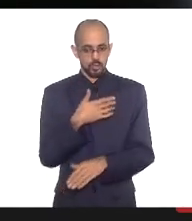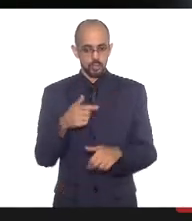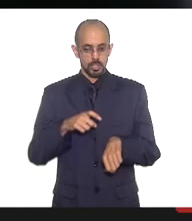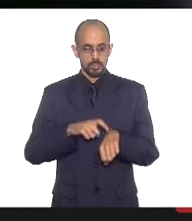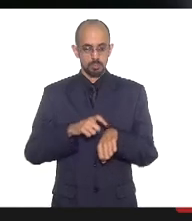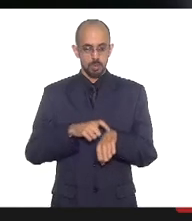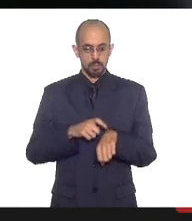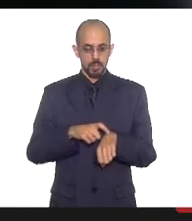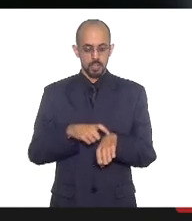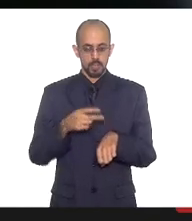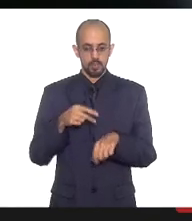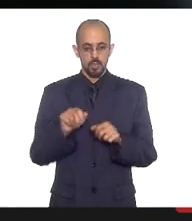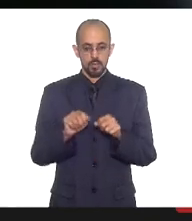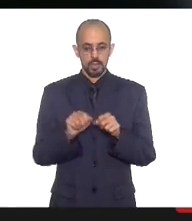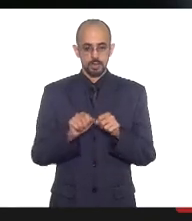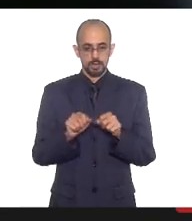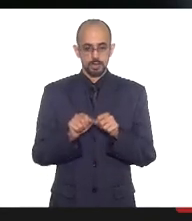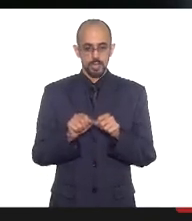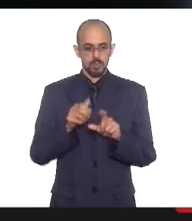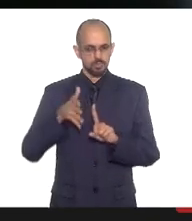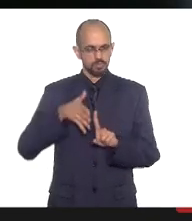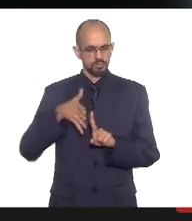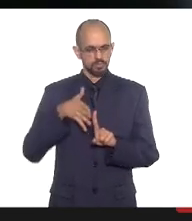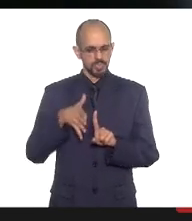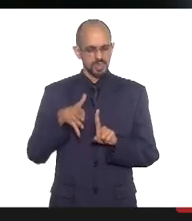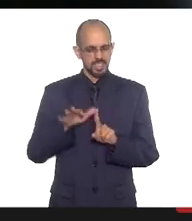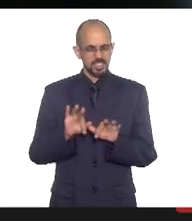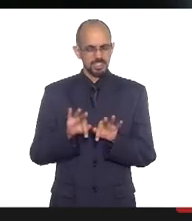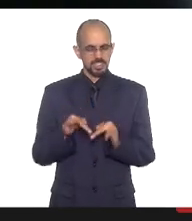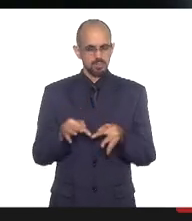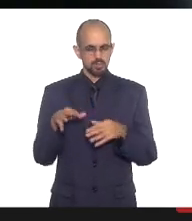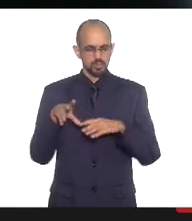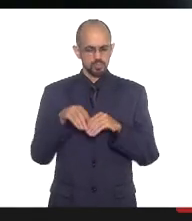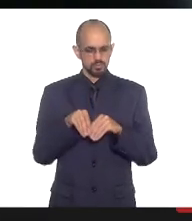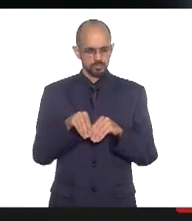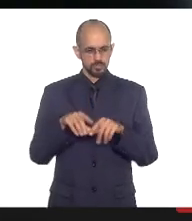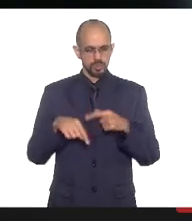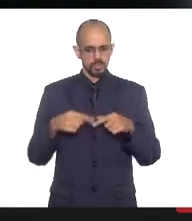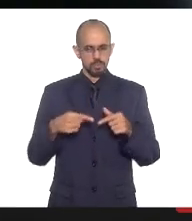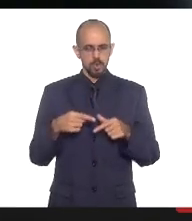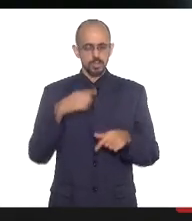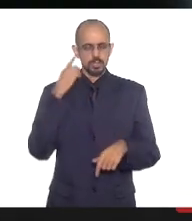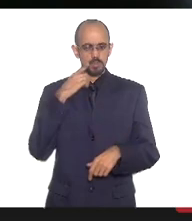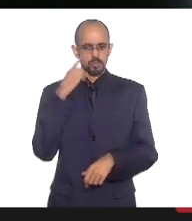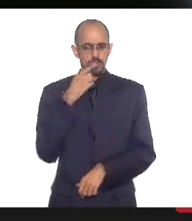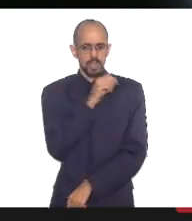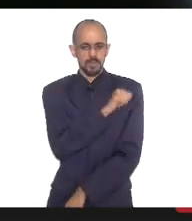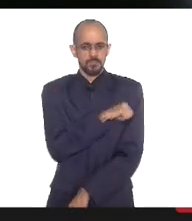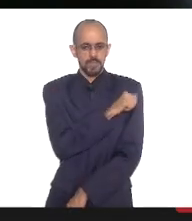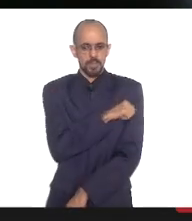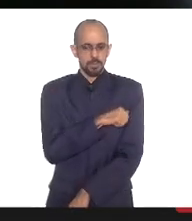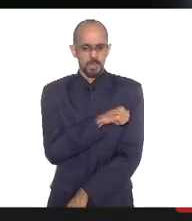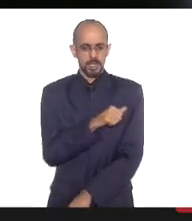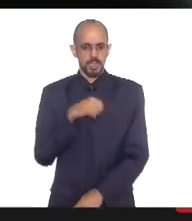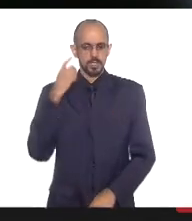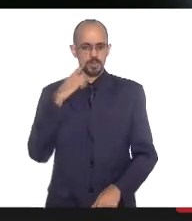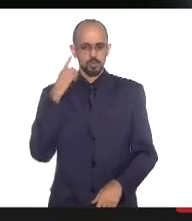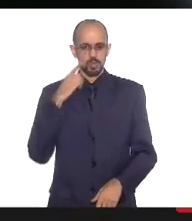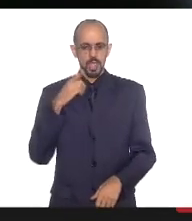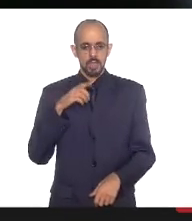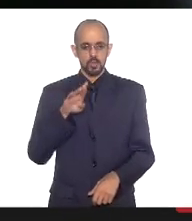cima consideração e em seguida abrir para deputada enfermeira Rejane paga o deputado Rubem bomtempo